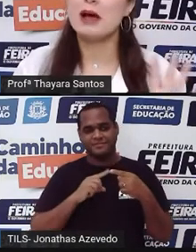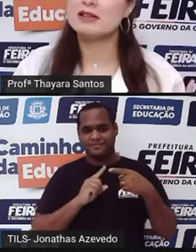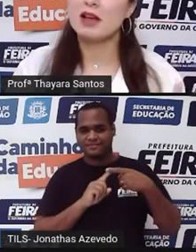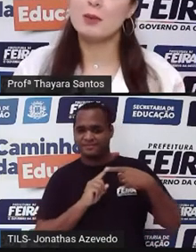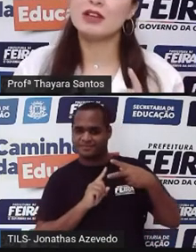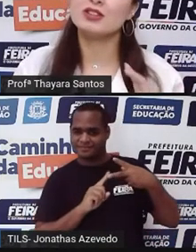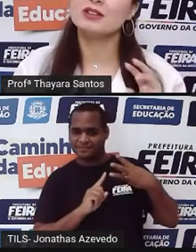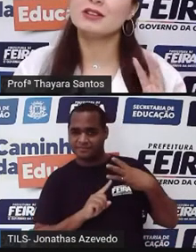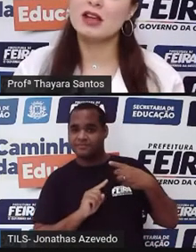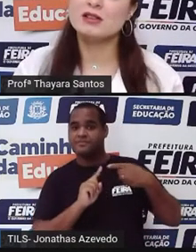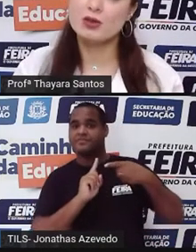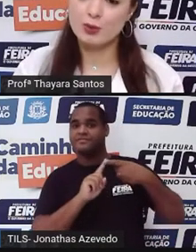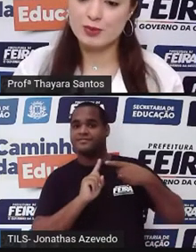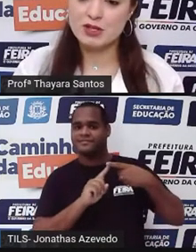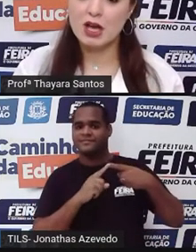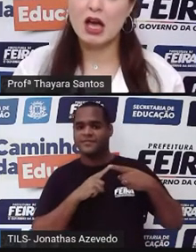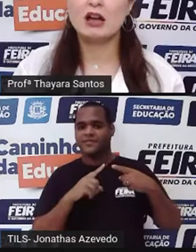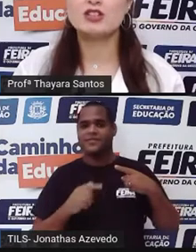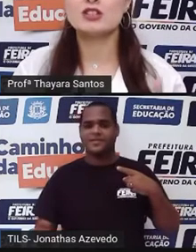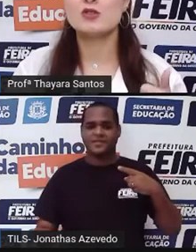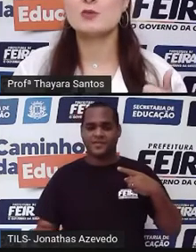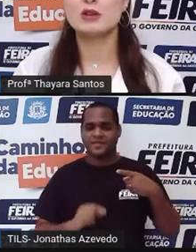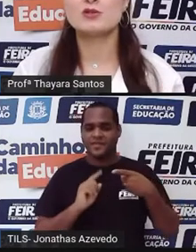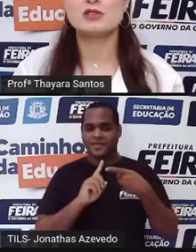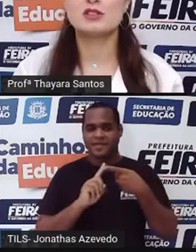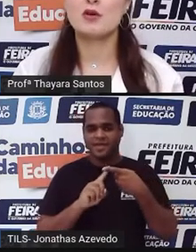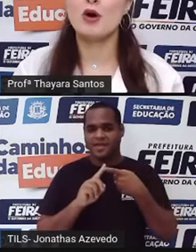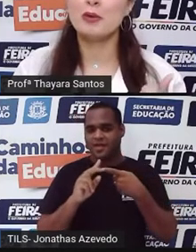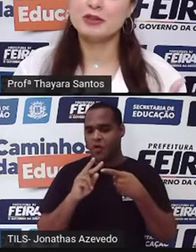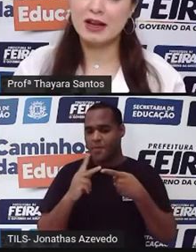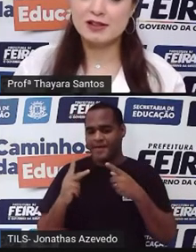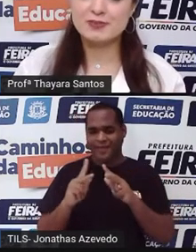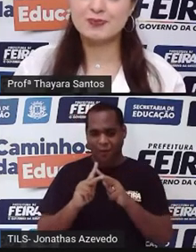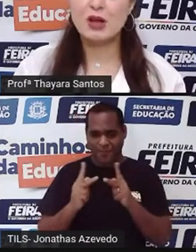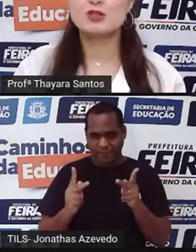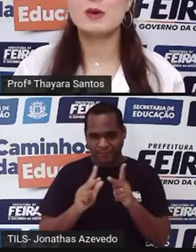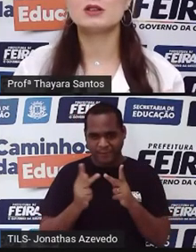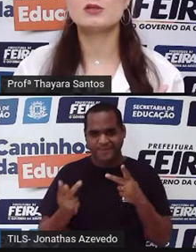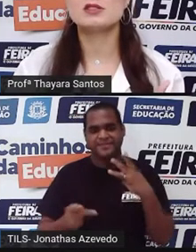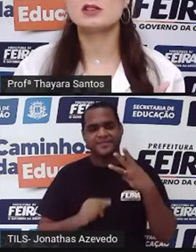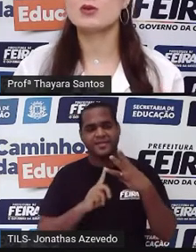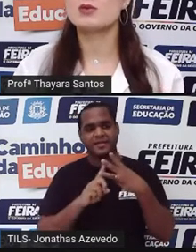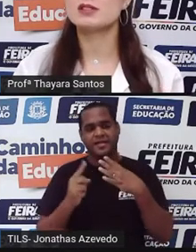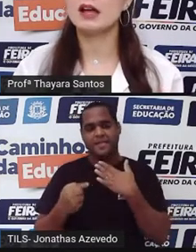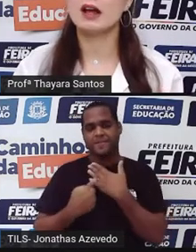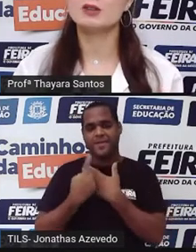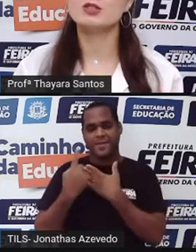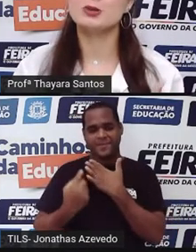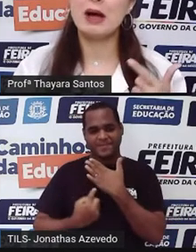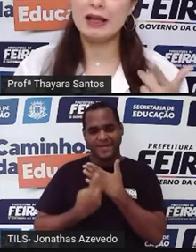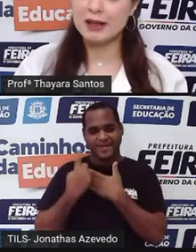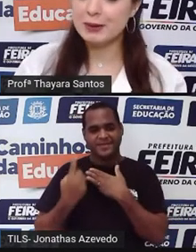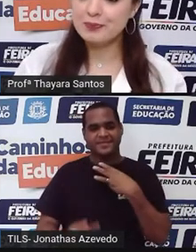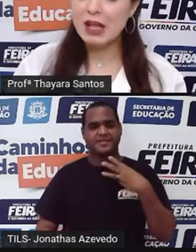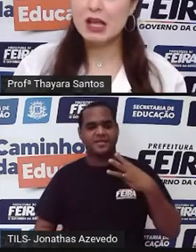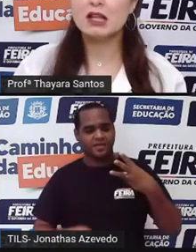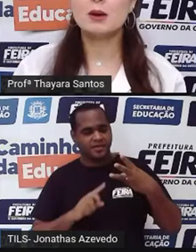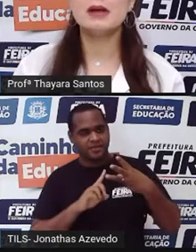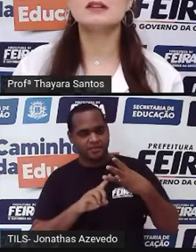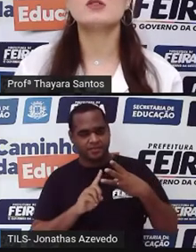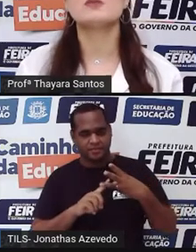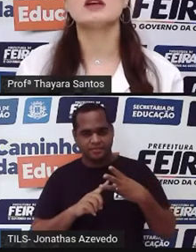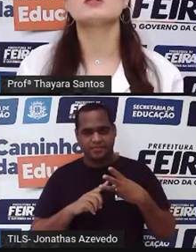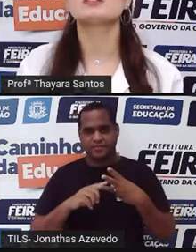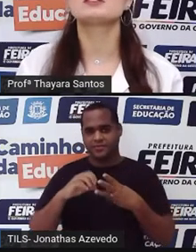eles são classificados basicamente em 3 grupos a gente tem os métodos que são hormonais os métodos que são considerados de barreira